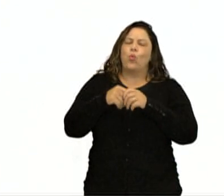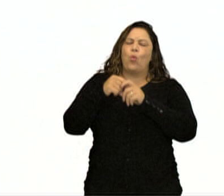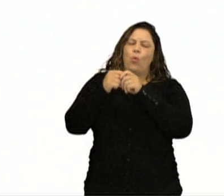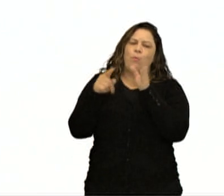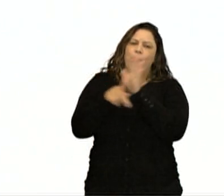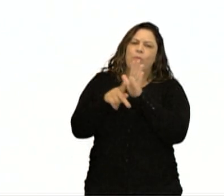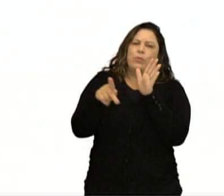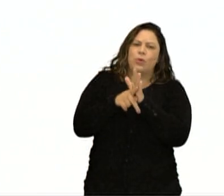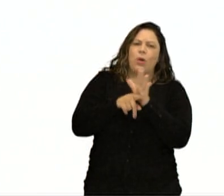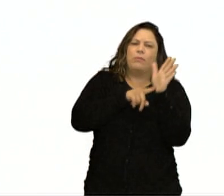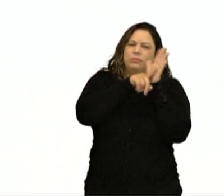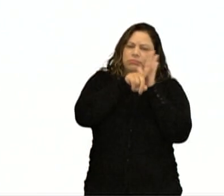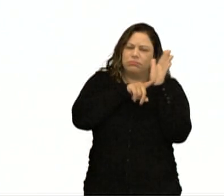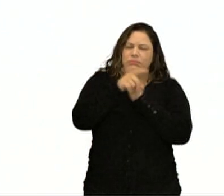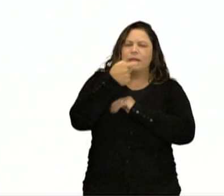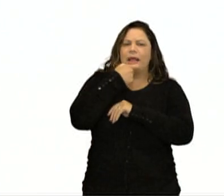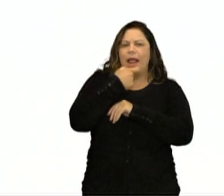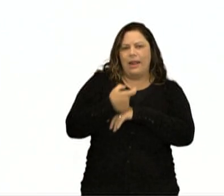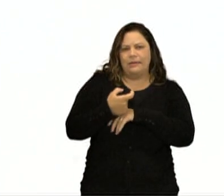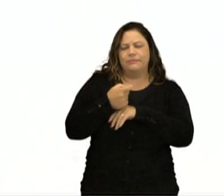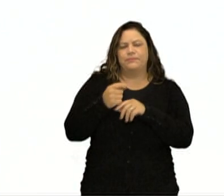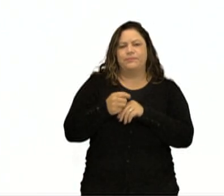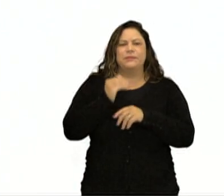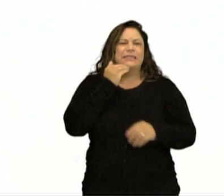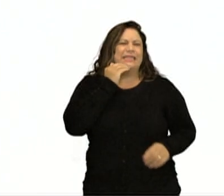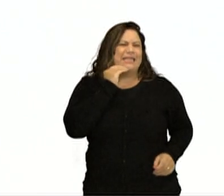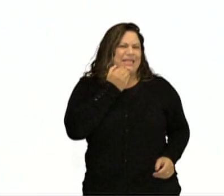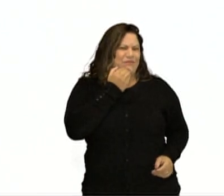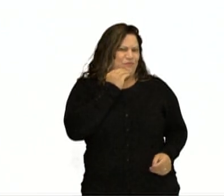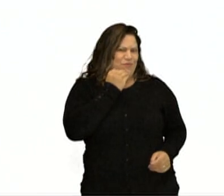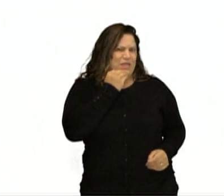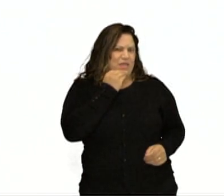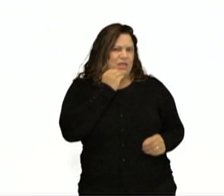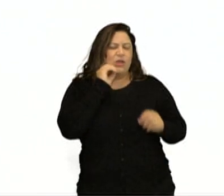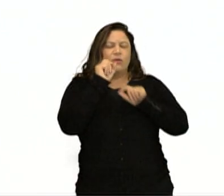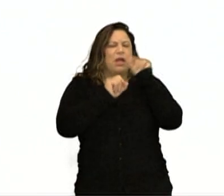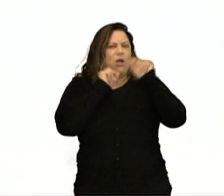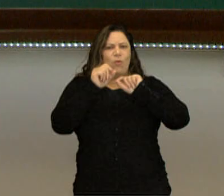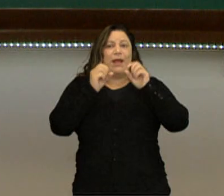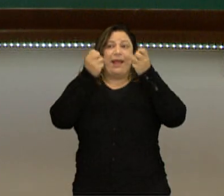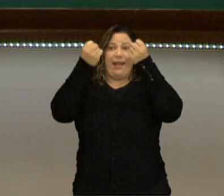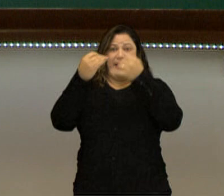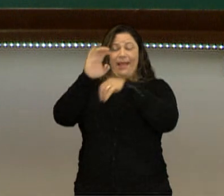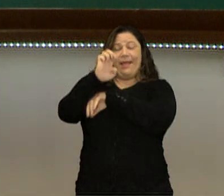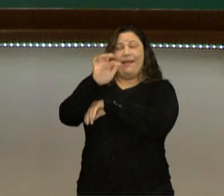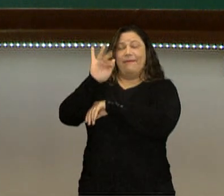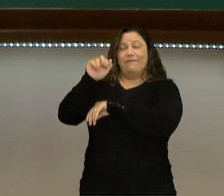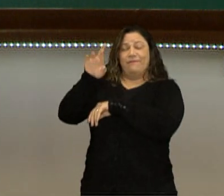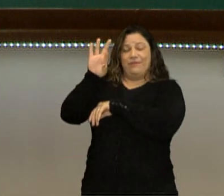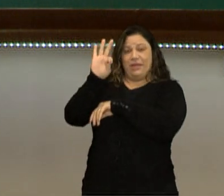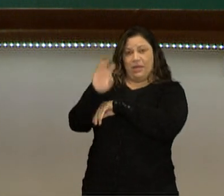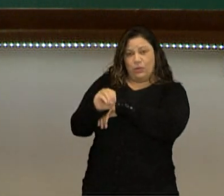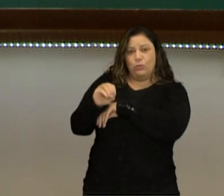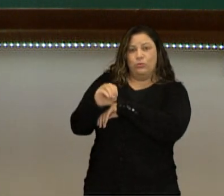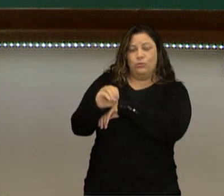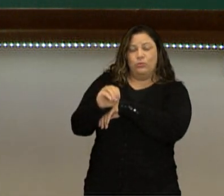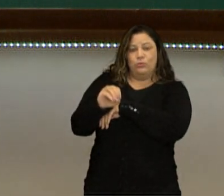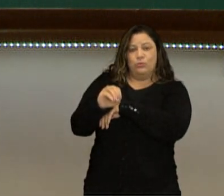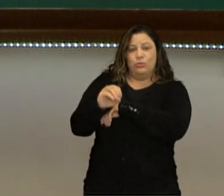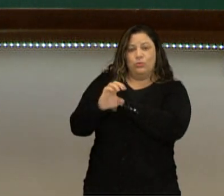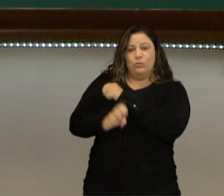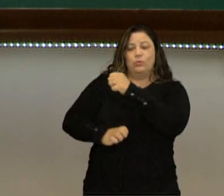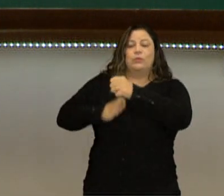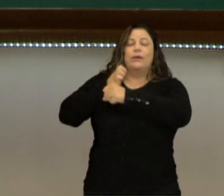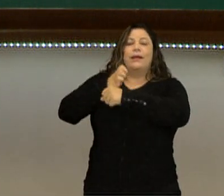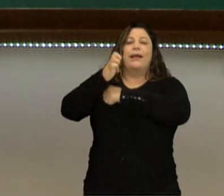conseguiu explicar um fenômeno chamado de efeito fotoelétrico. Efeito fotoelétrico, a luz ela consegue arrancar elétrons. E a